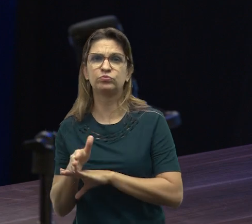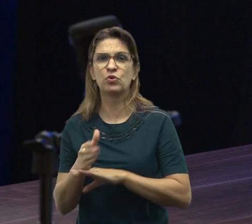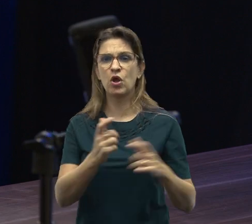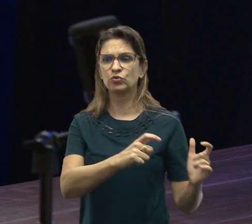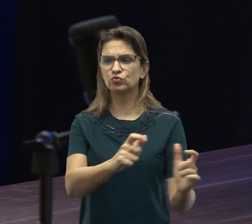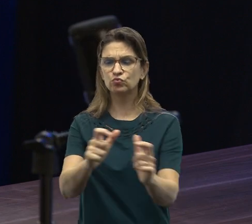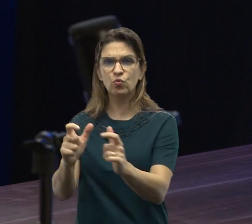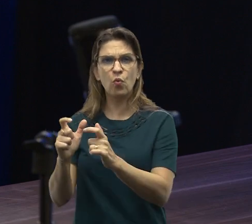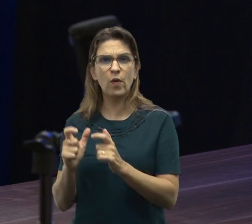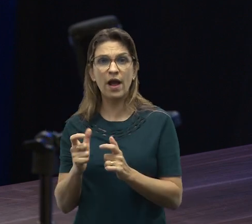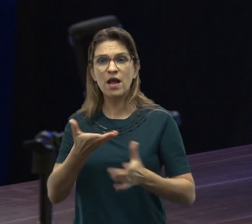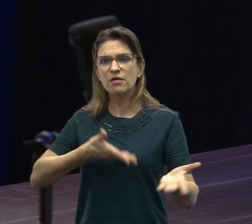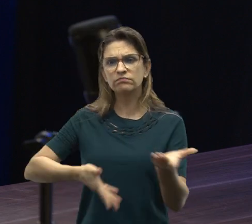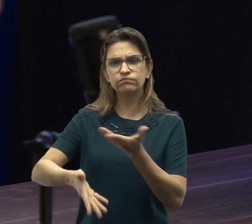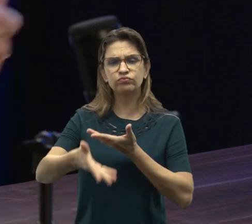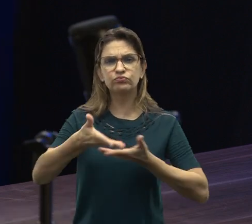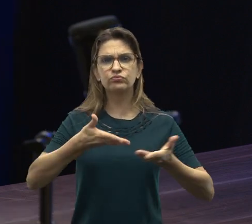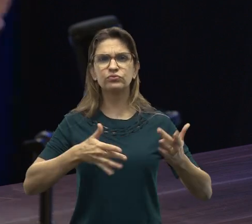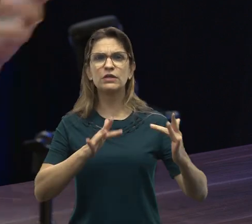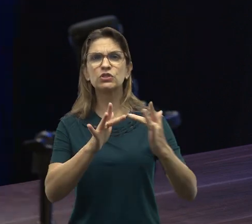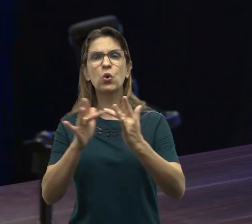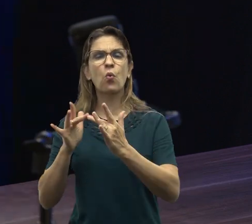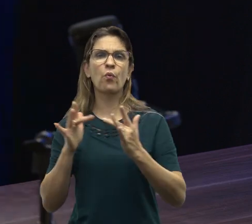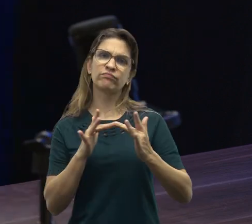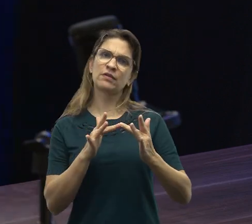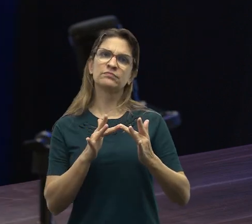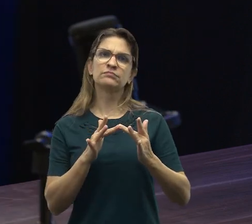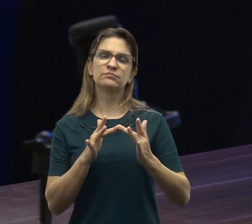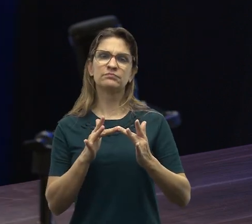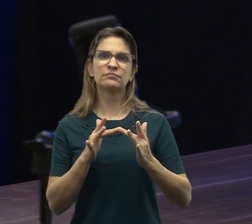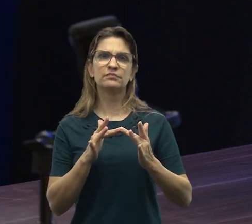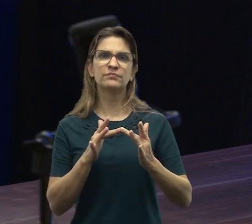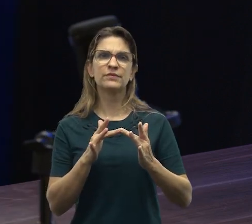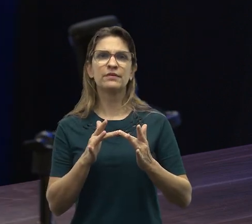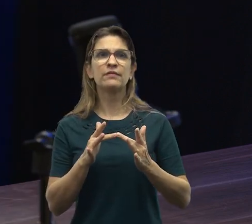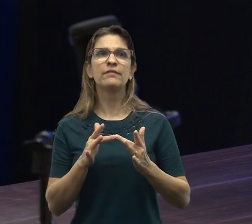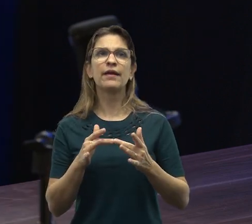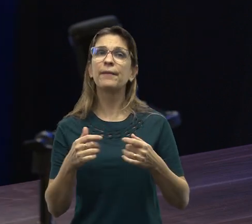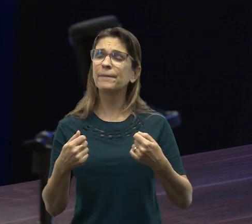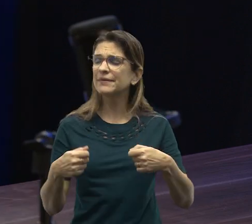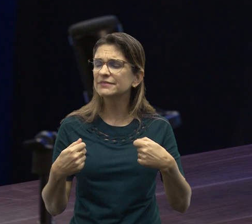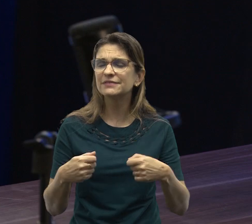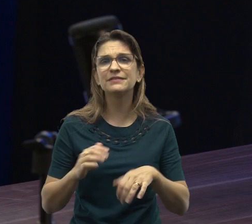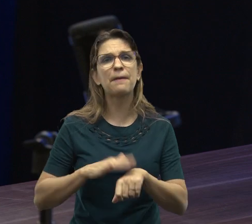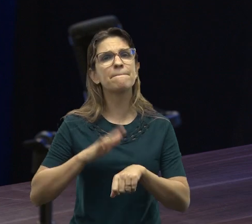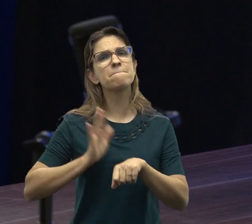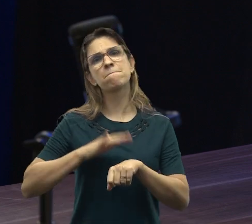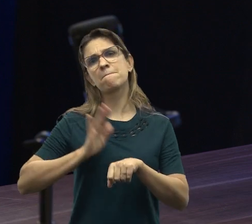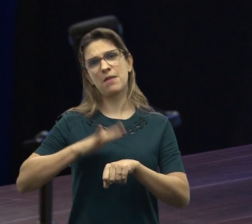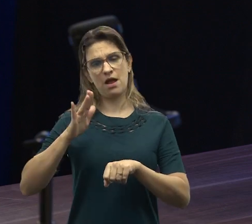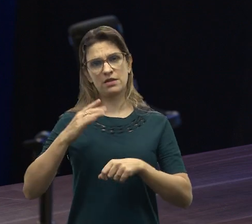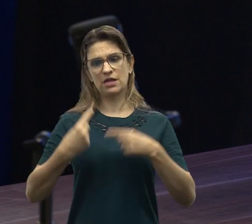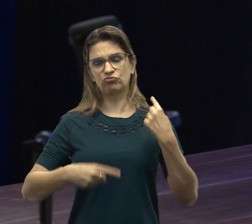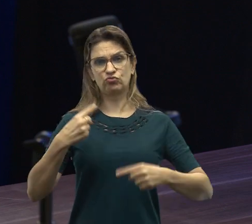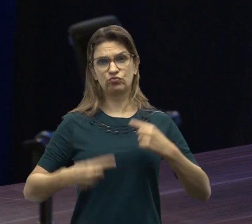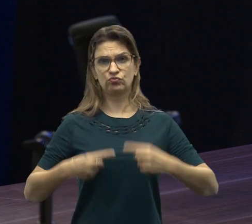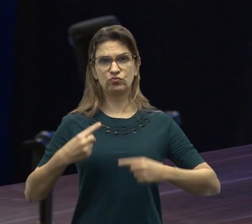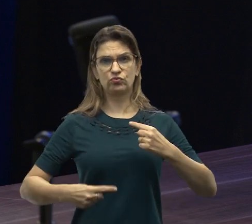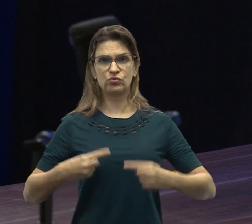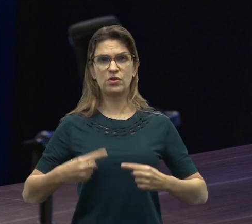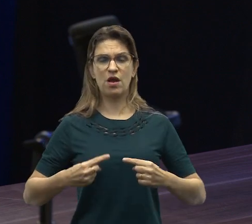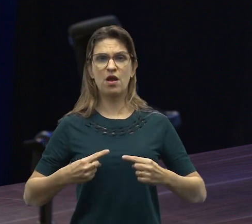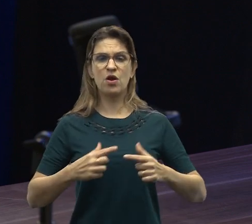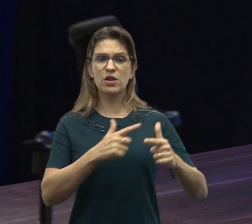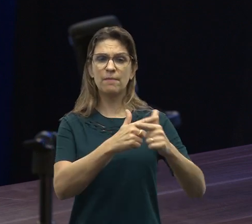importante essa troca, né, de opiniões, essa discussão para os grandes problemas.